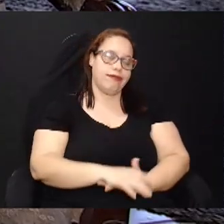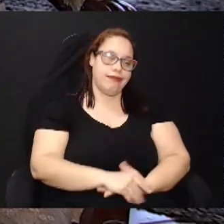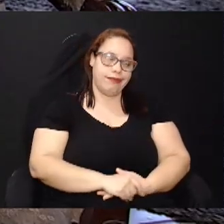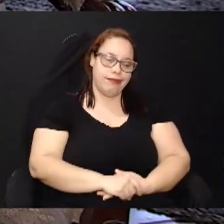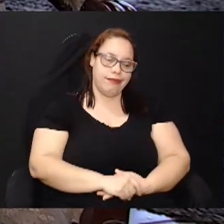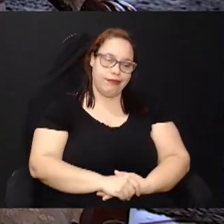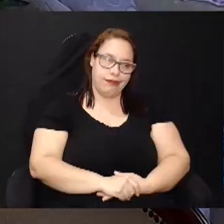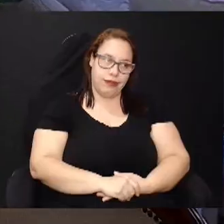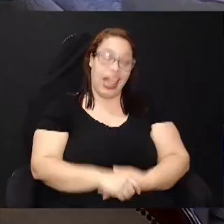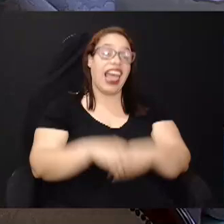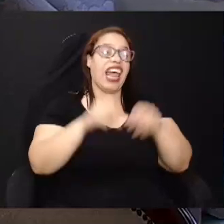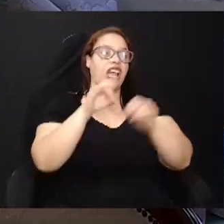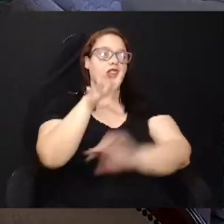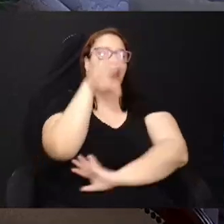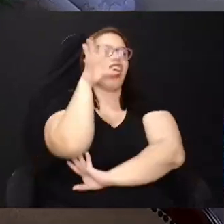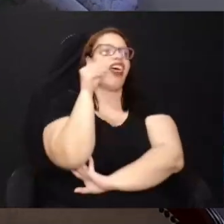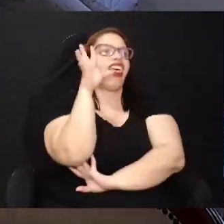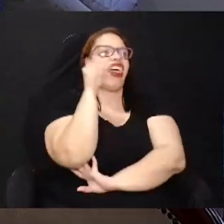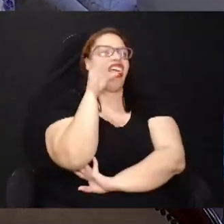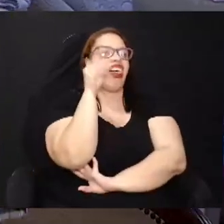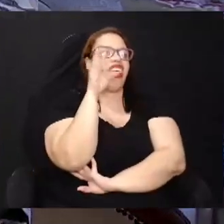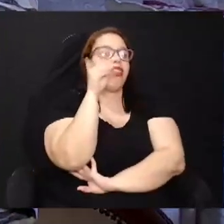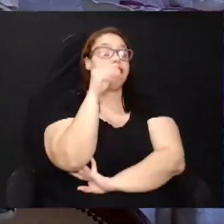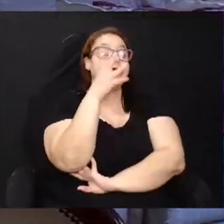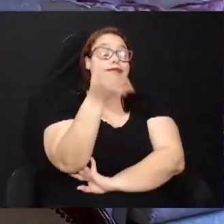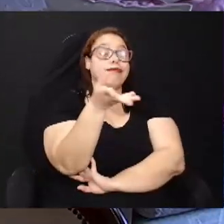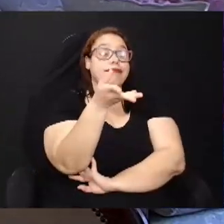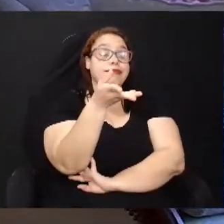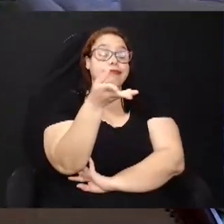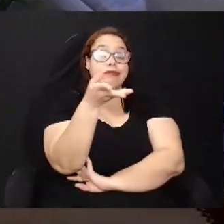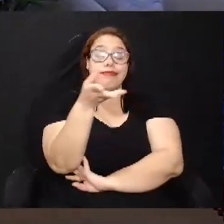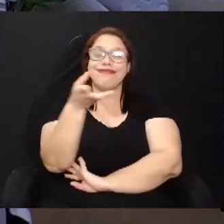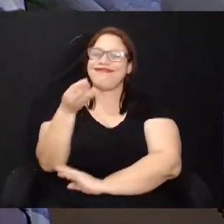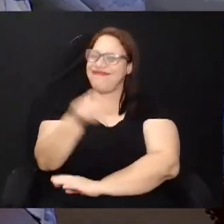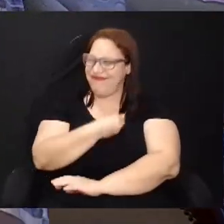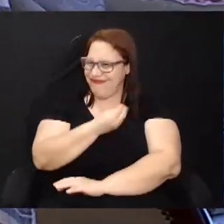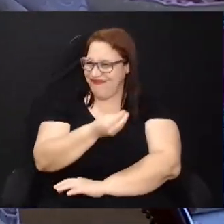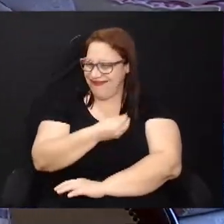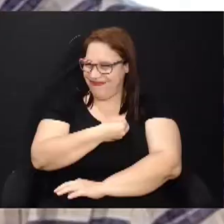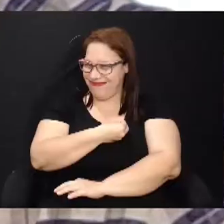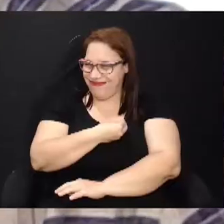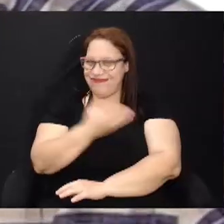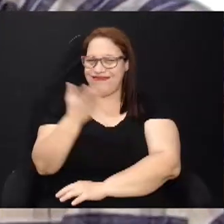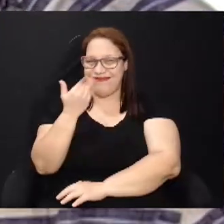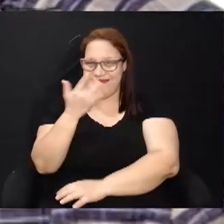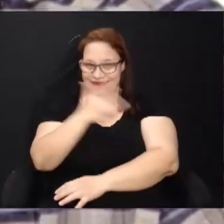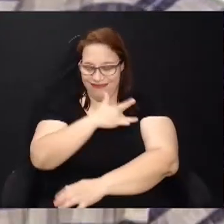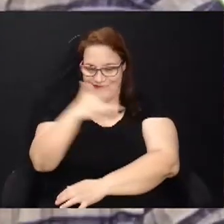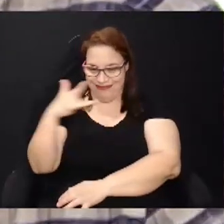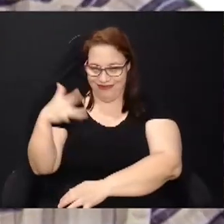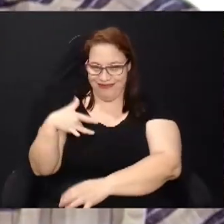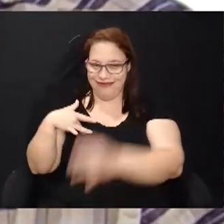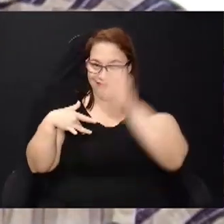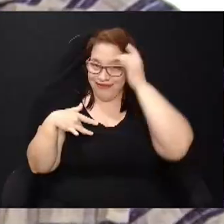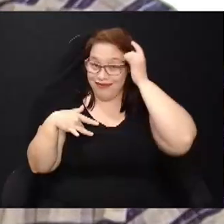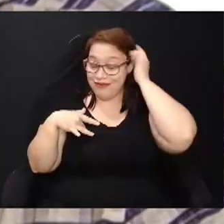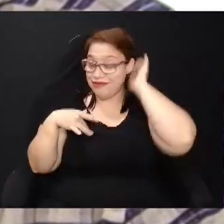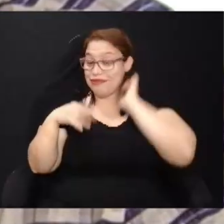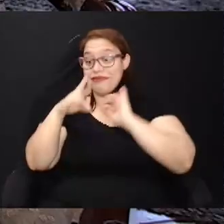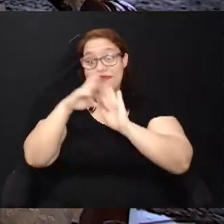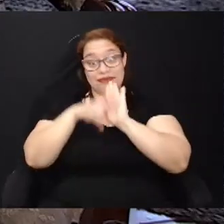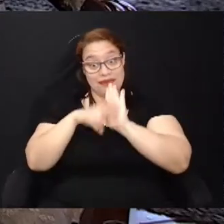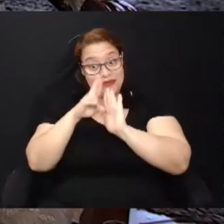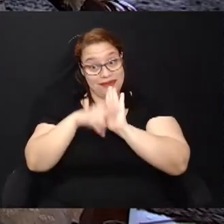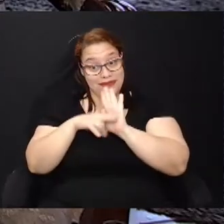reclama quando perde. E para garantir vida e alimentação saudável, a receita é o